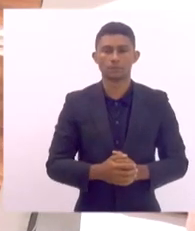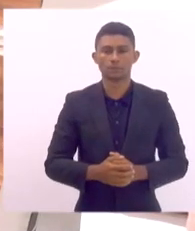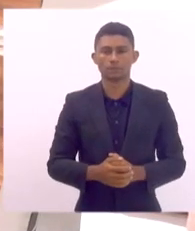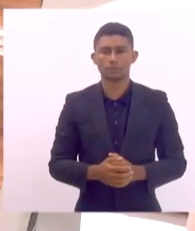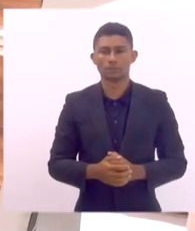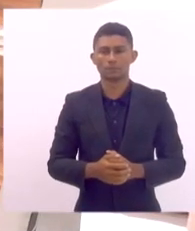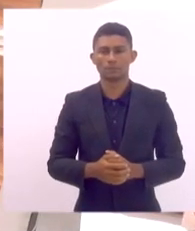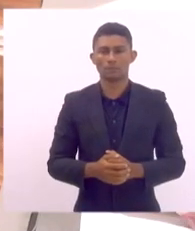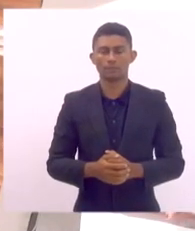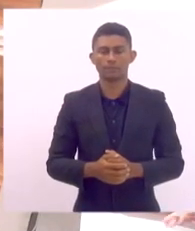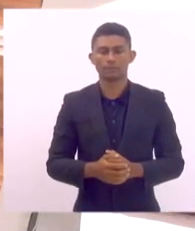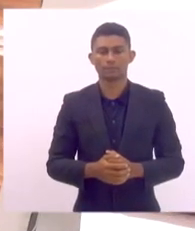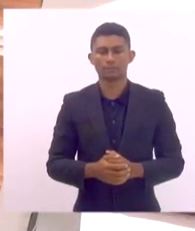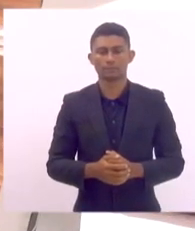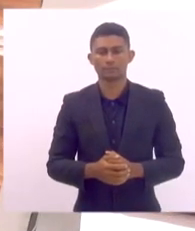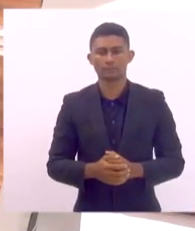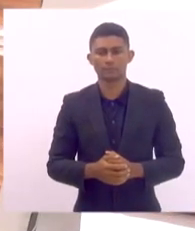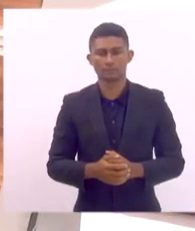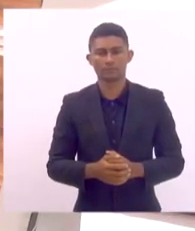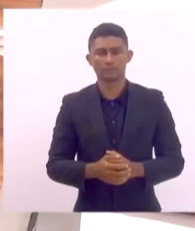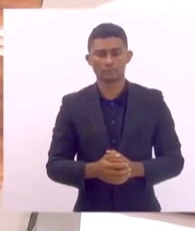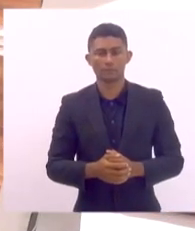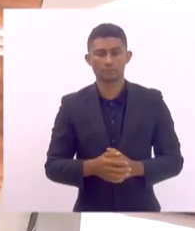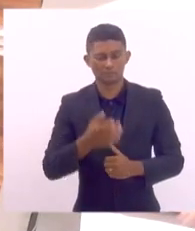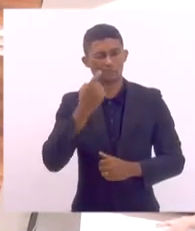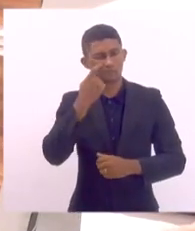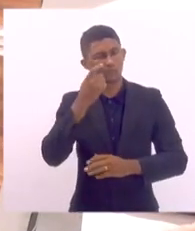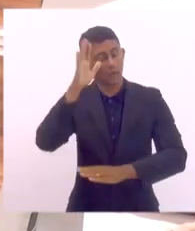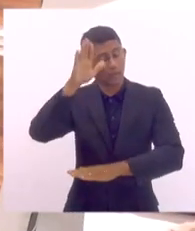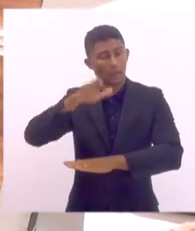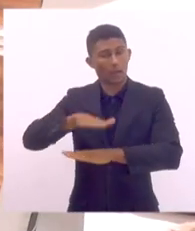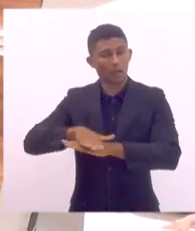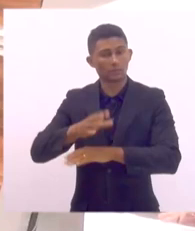Não, não tem problema. Não, mas aí a gente consegue falar até mais tarde.